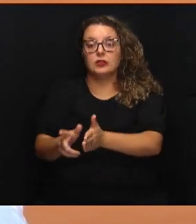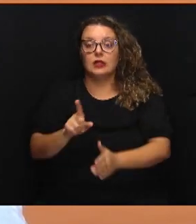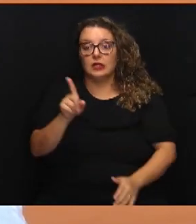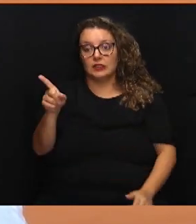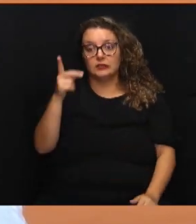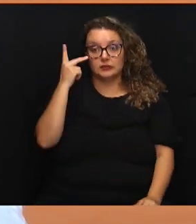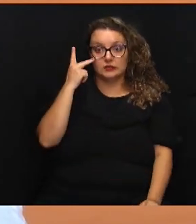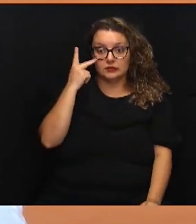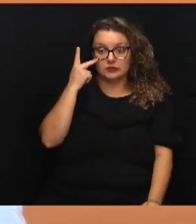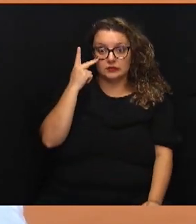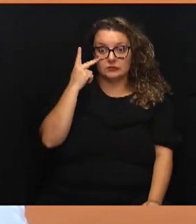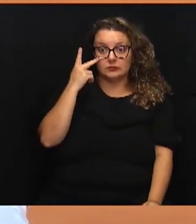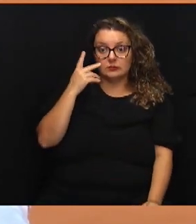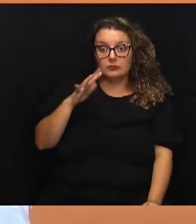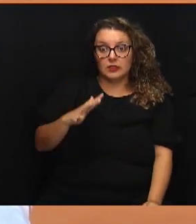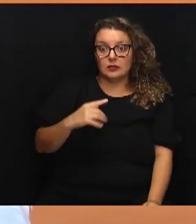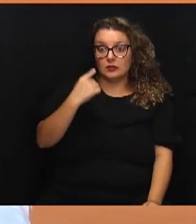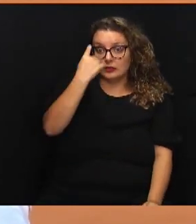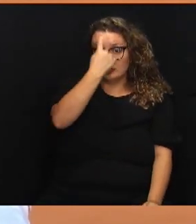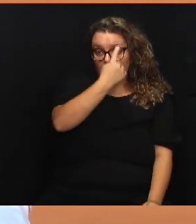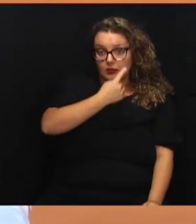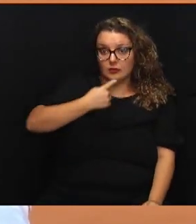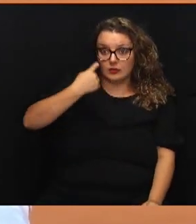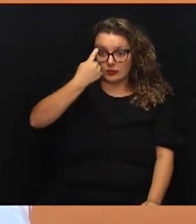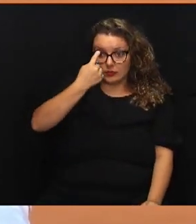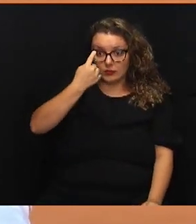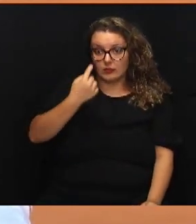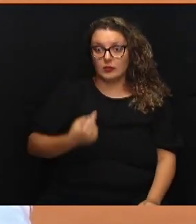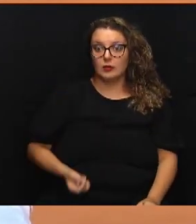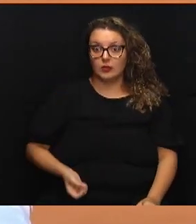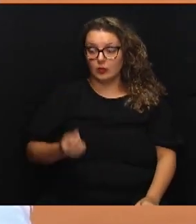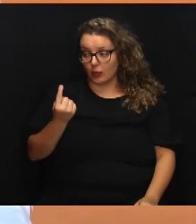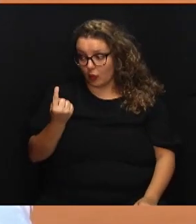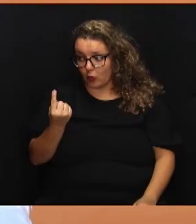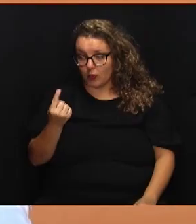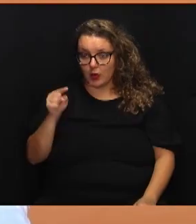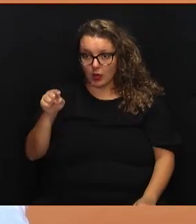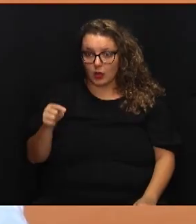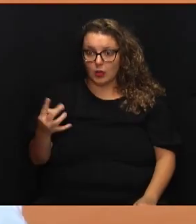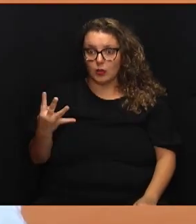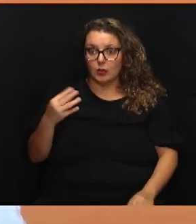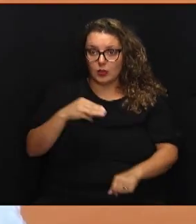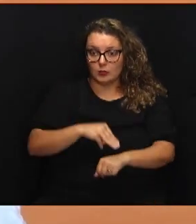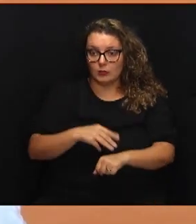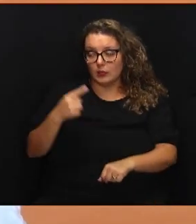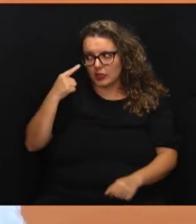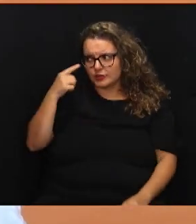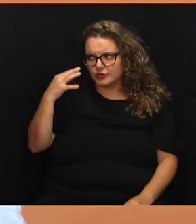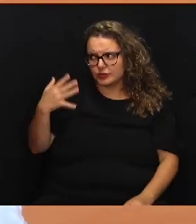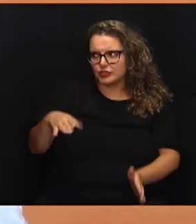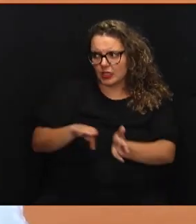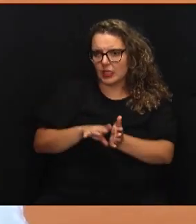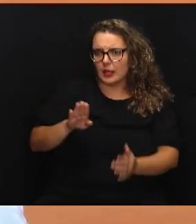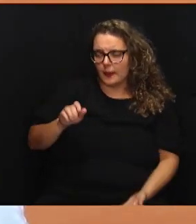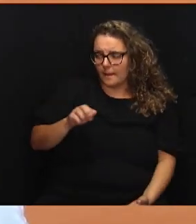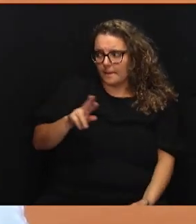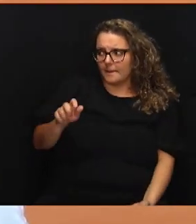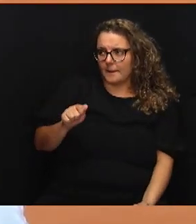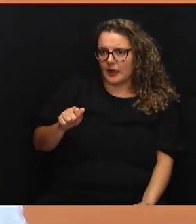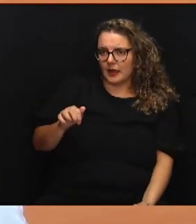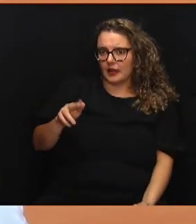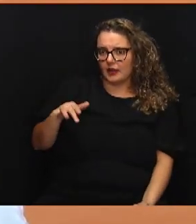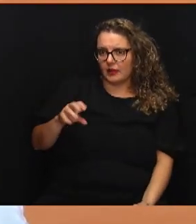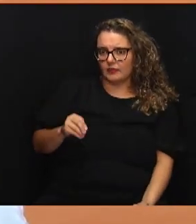São Paulo, está se falando em 1h04. Já pensou se chegar na Barra Funda em 1h04? Uma velocidade de